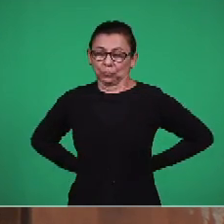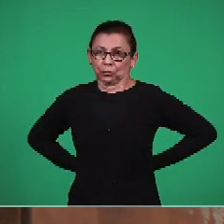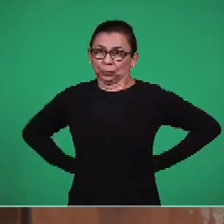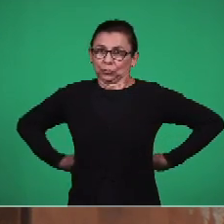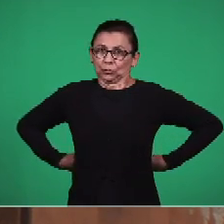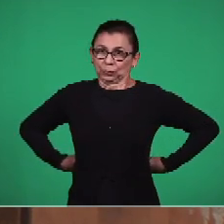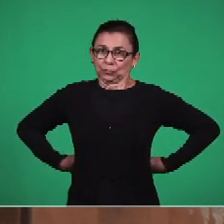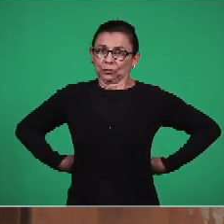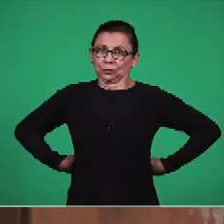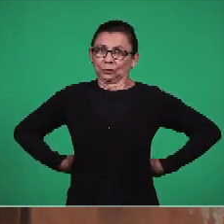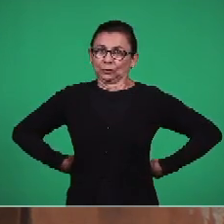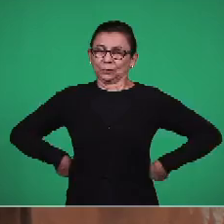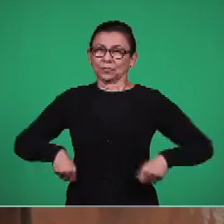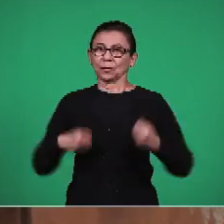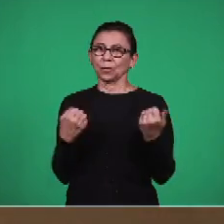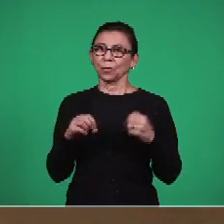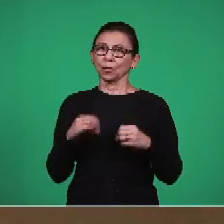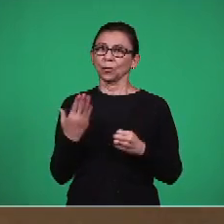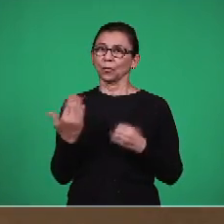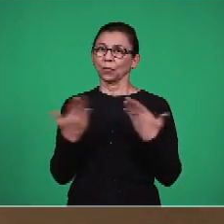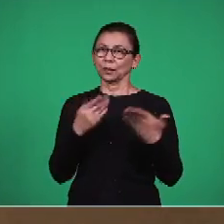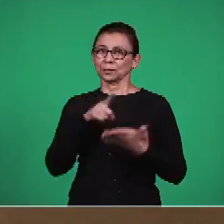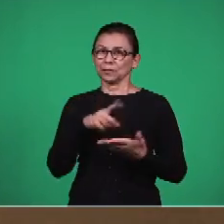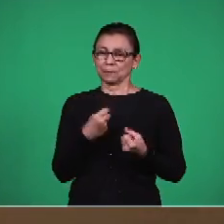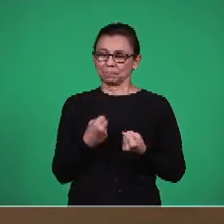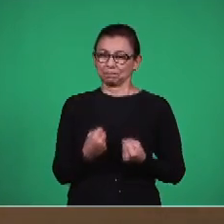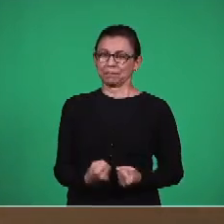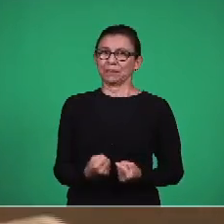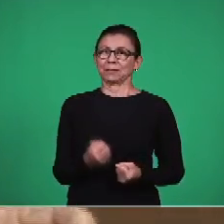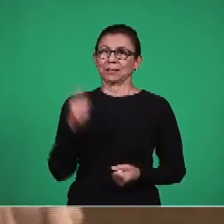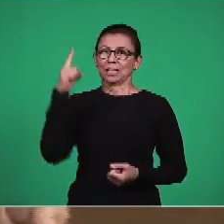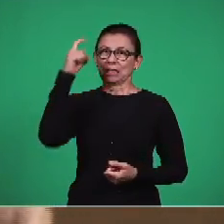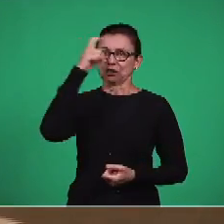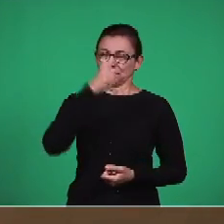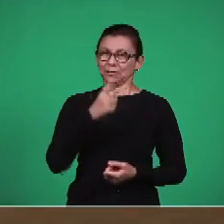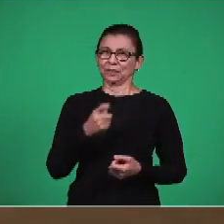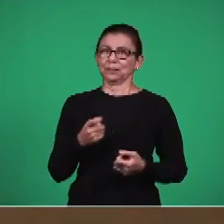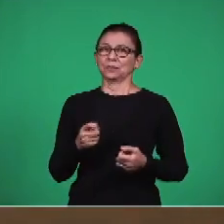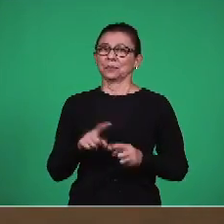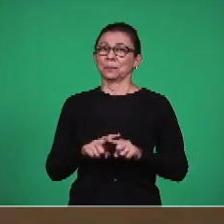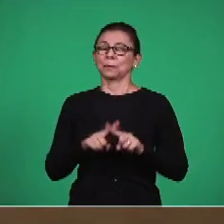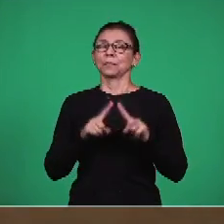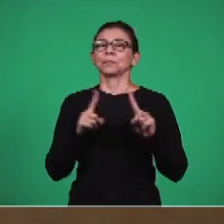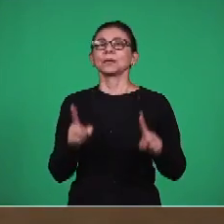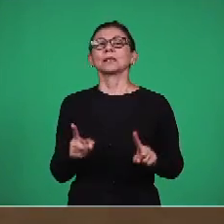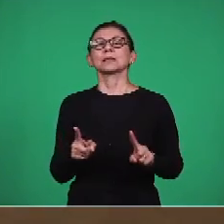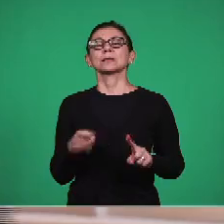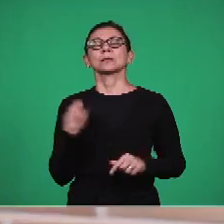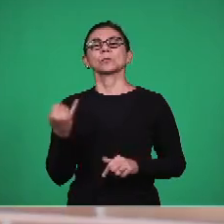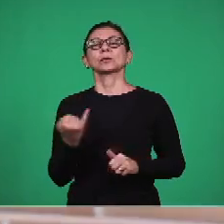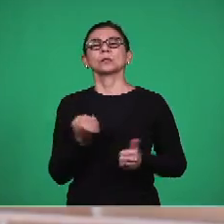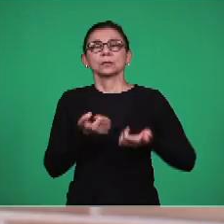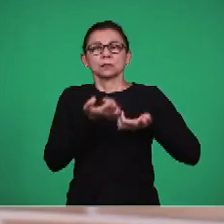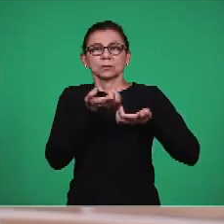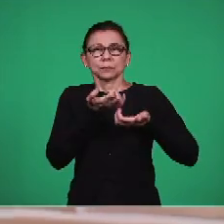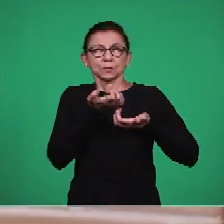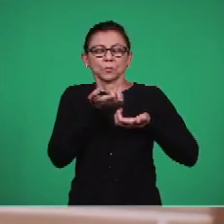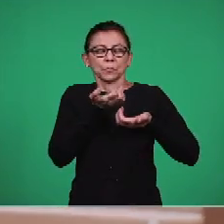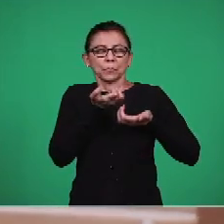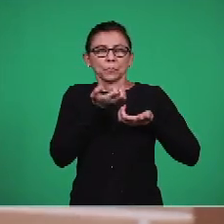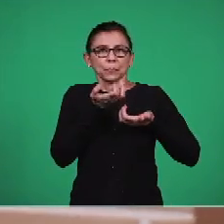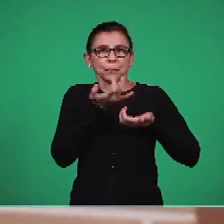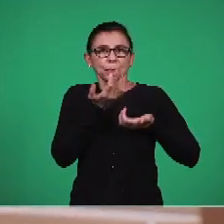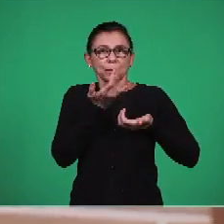verdade e as candeias acesas. Por quê? Porque o momento do toque da trombeta é à noite.